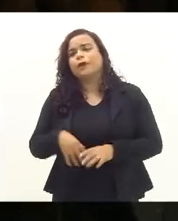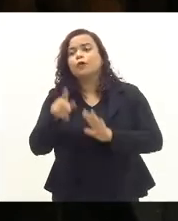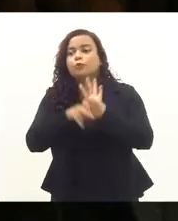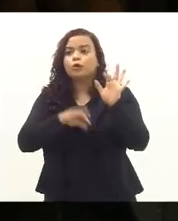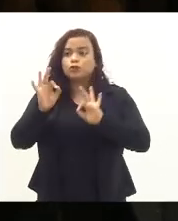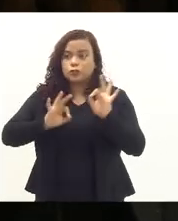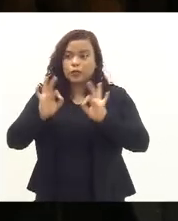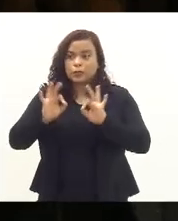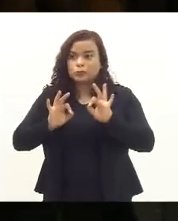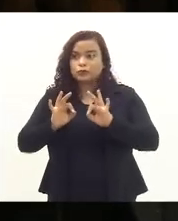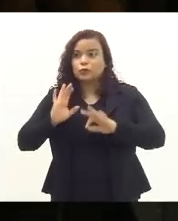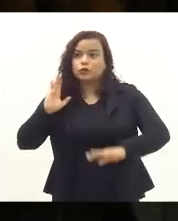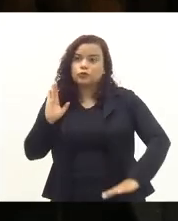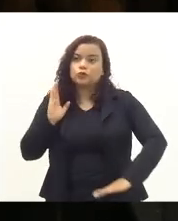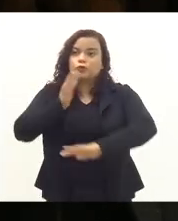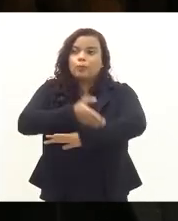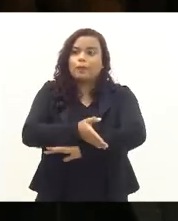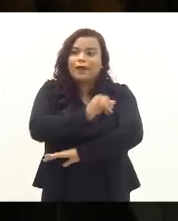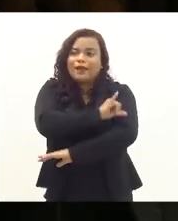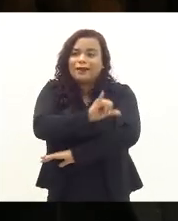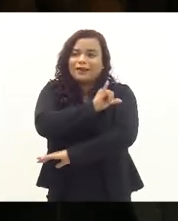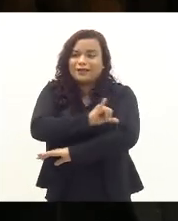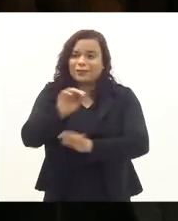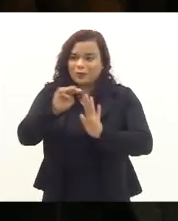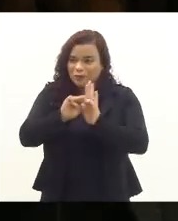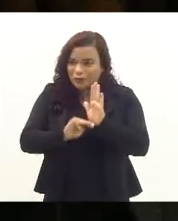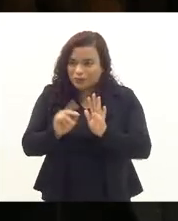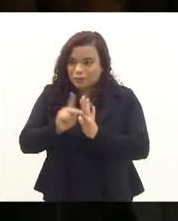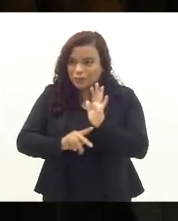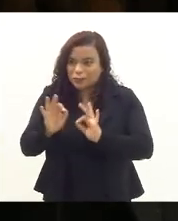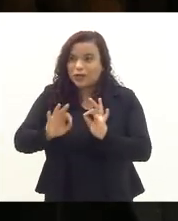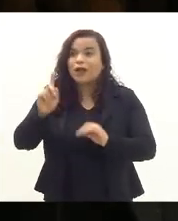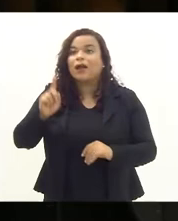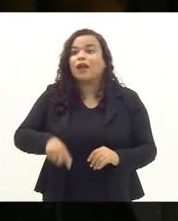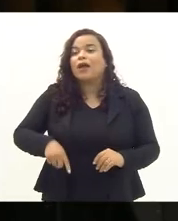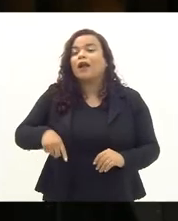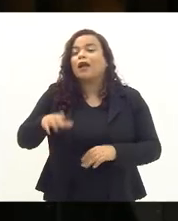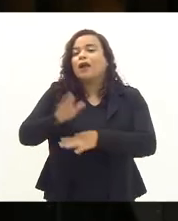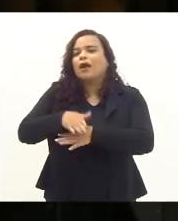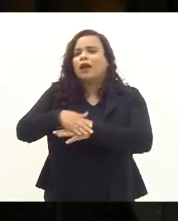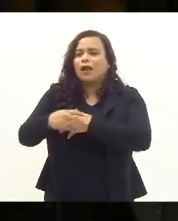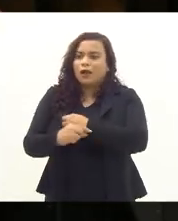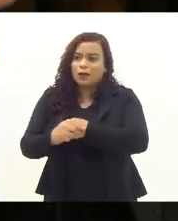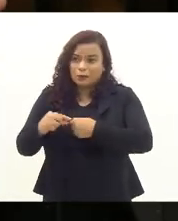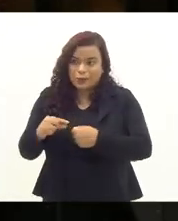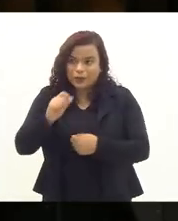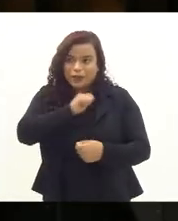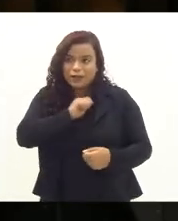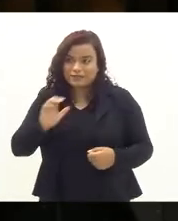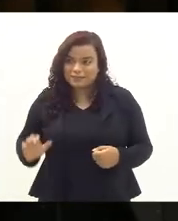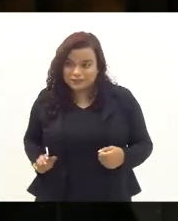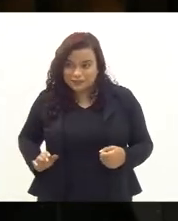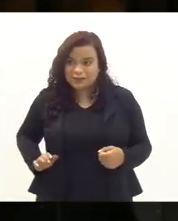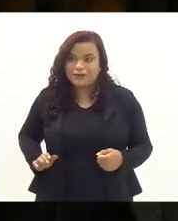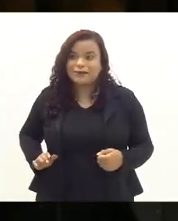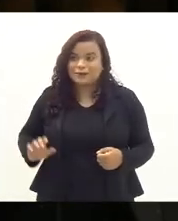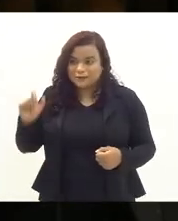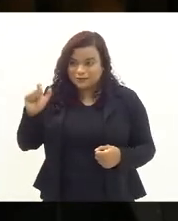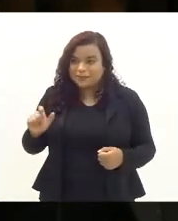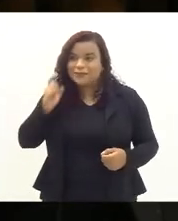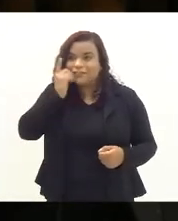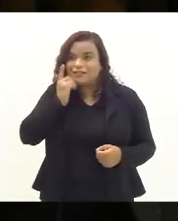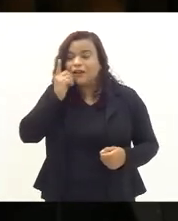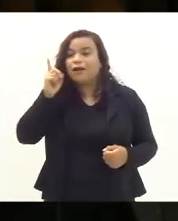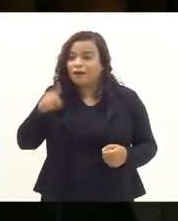Projeto supera Rio de autoria do deputado André Ceciliano é minimizar a